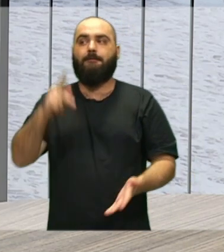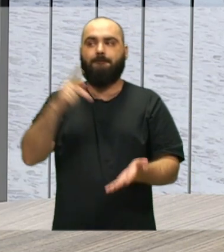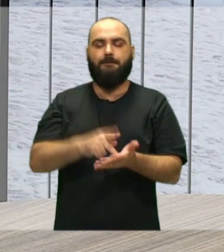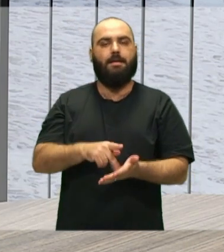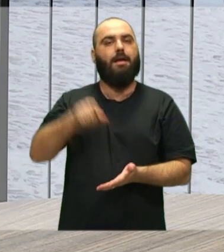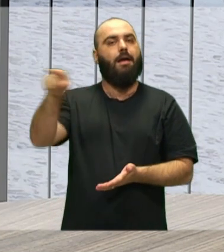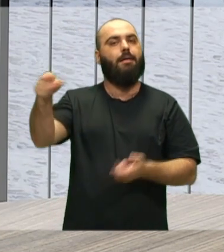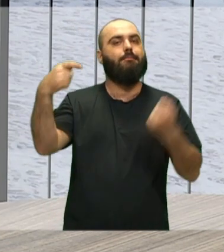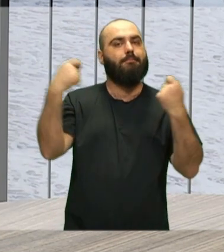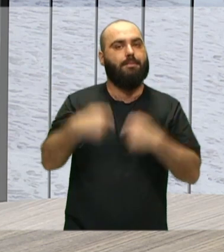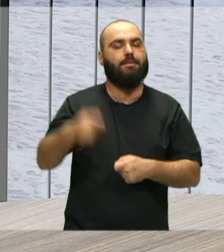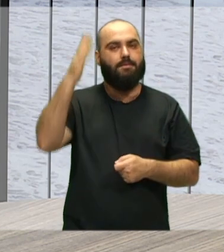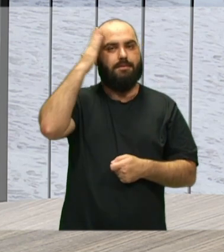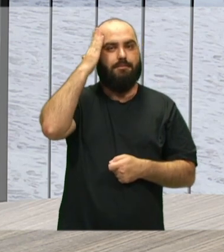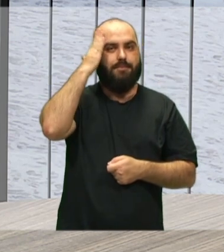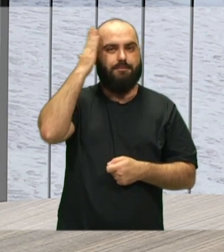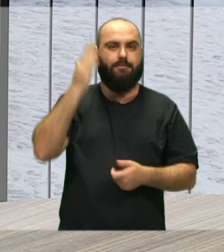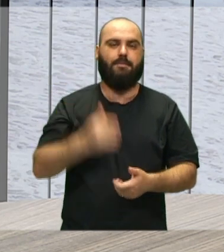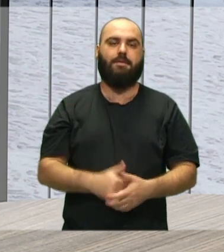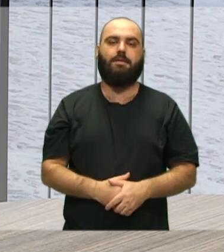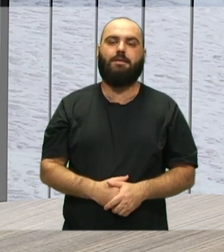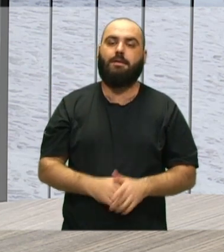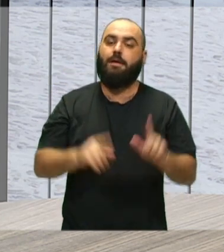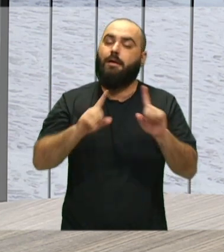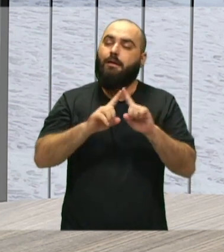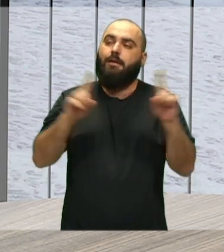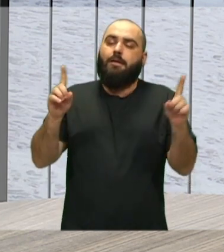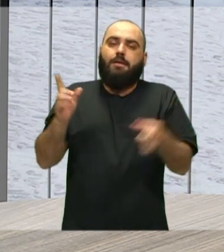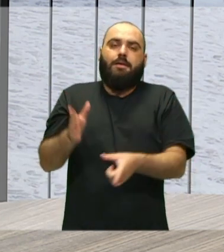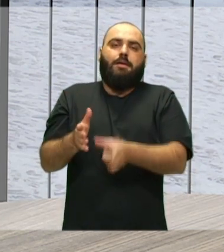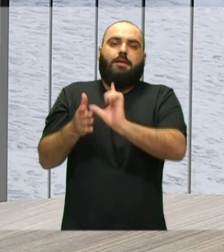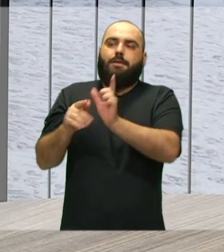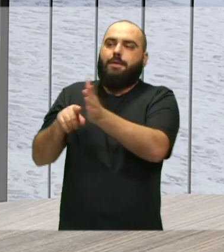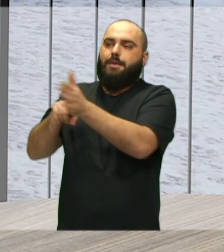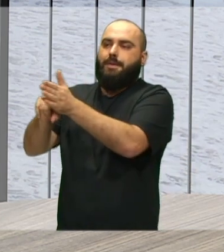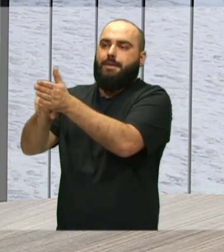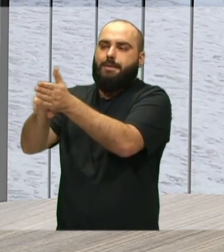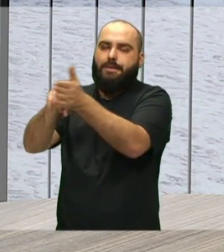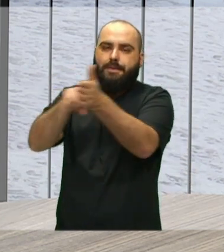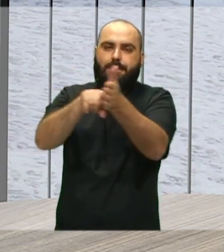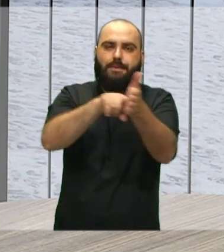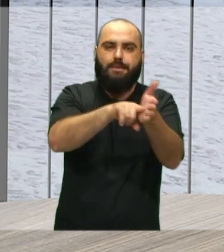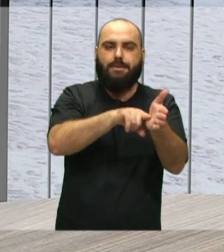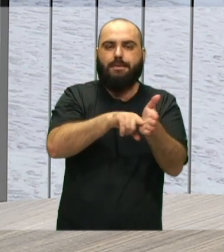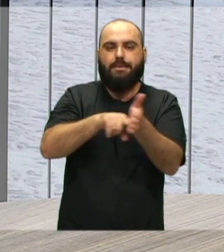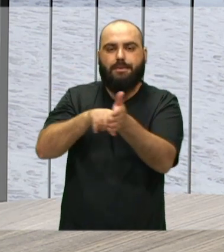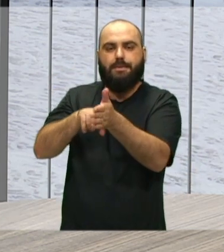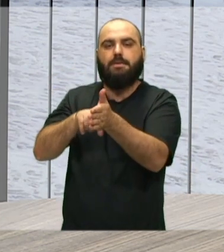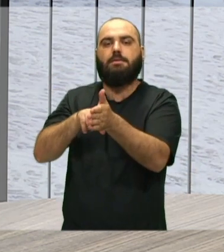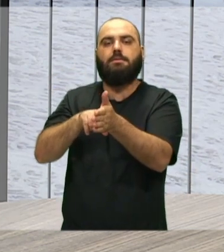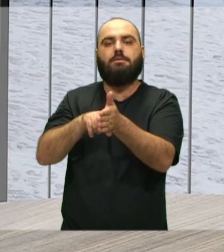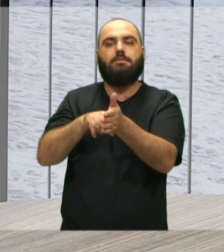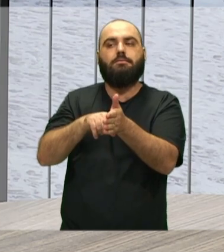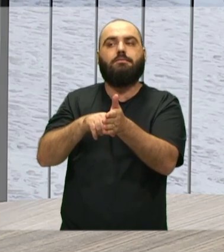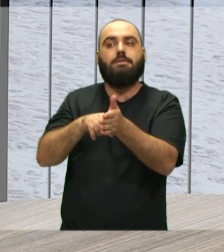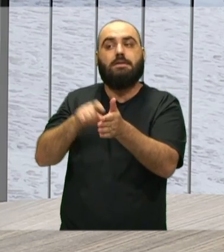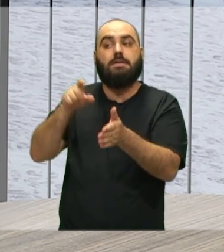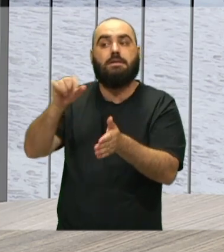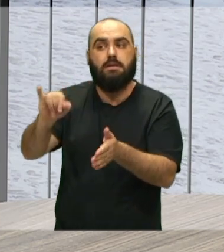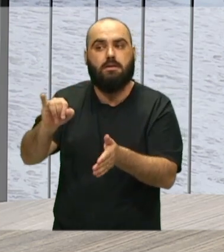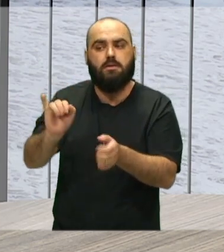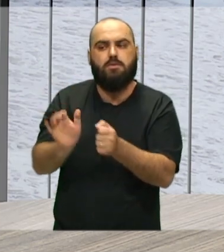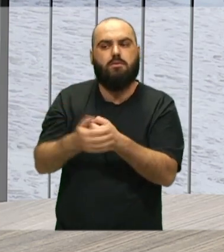Mas aí a gente vai ter que fazer melhores investigações para ver se esse não saber ocultou alguma